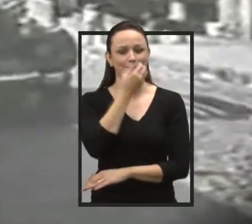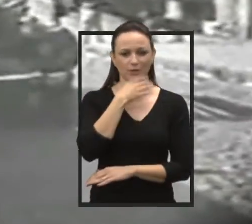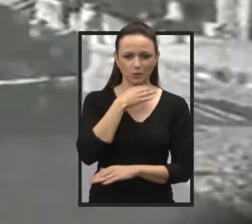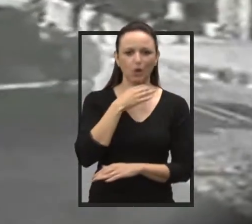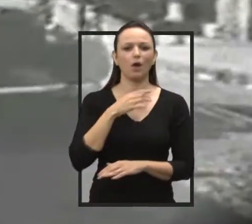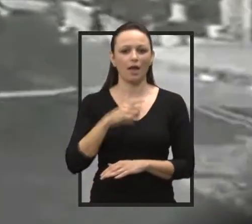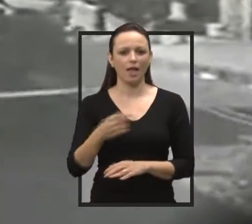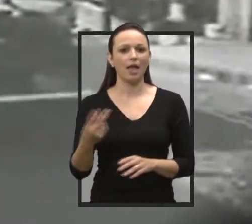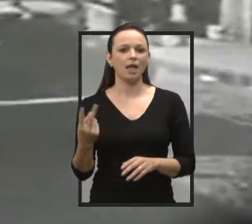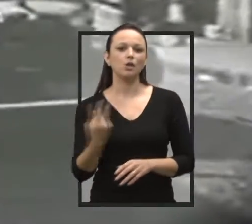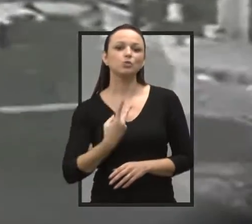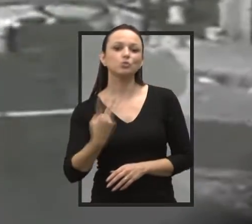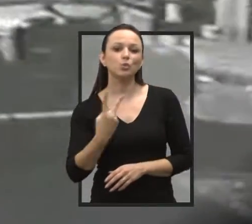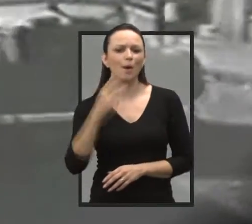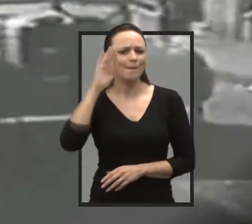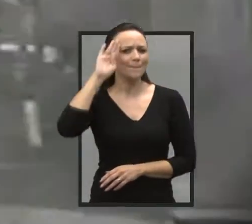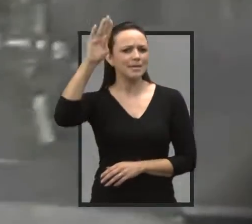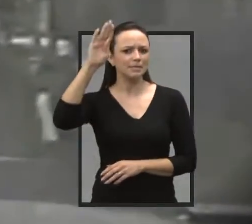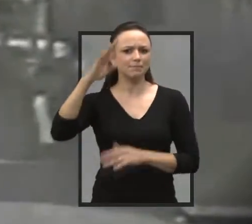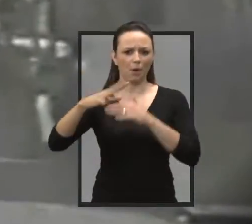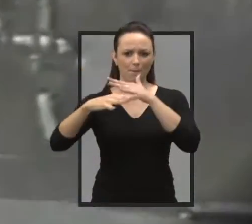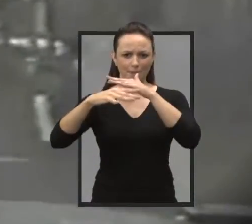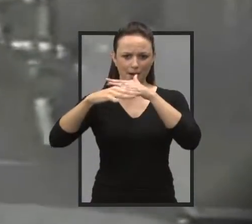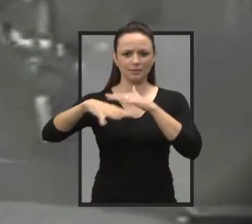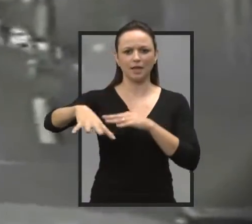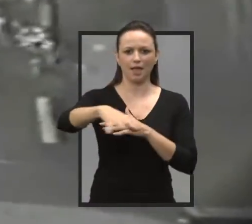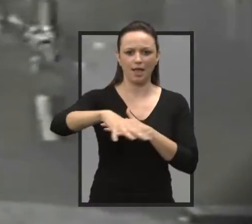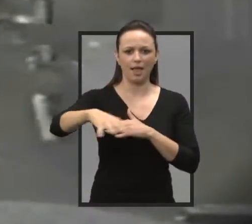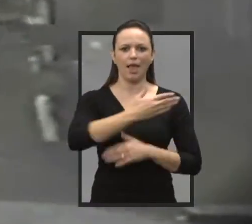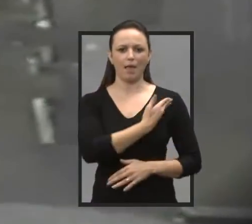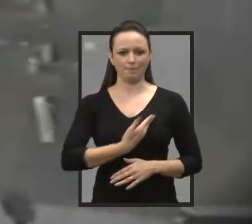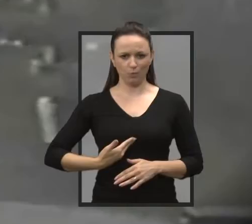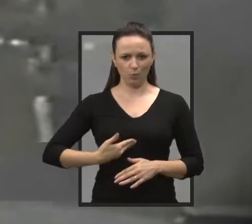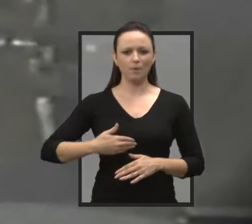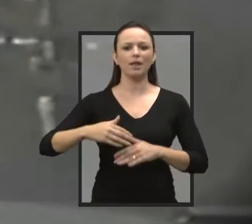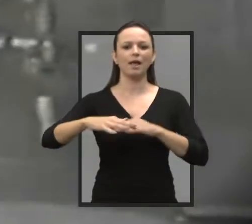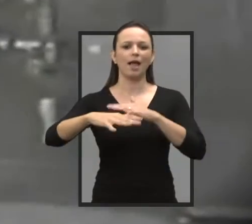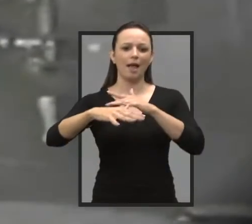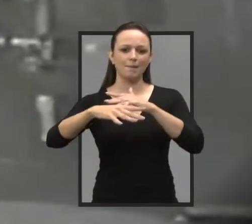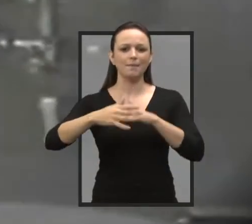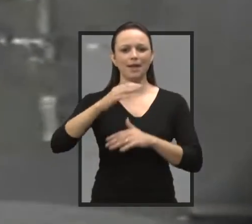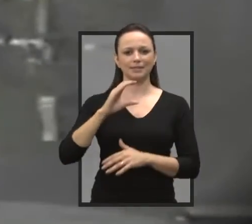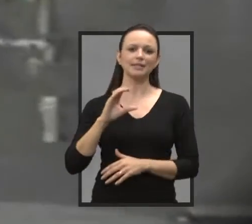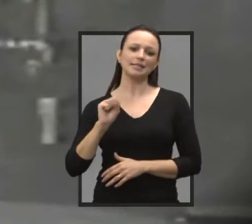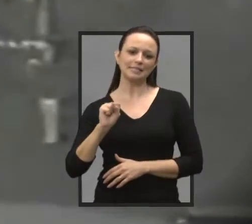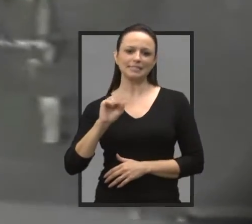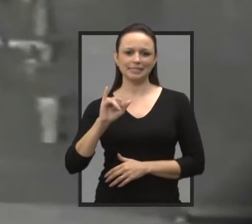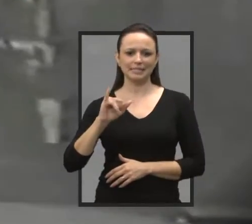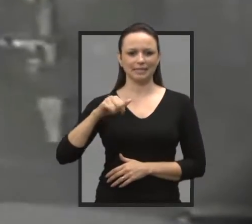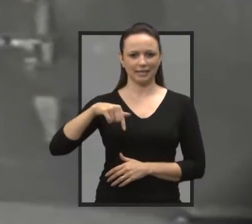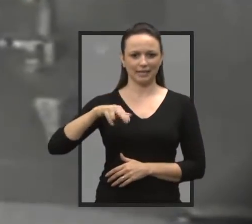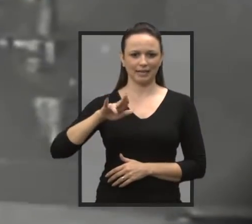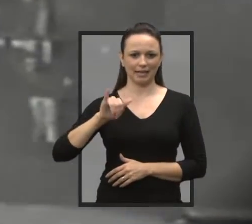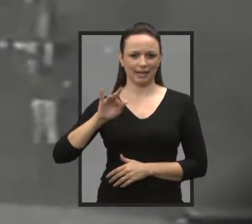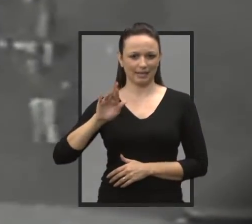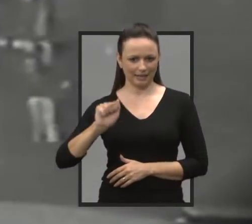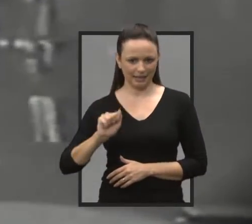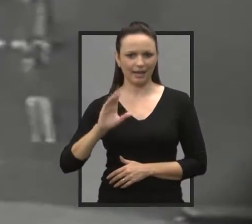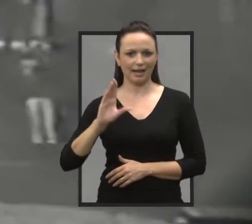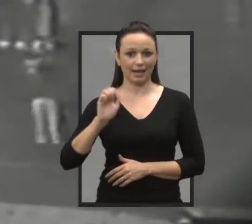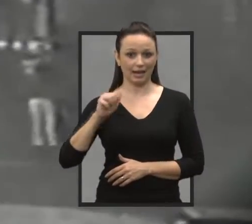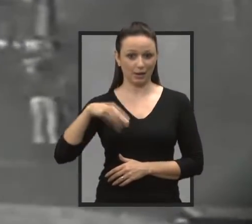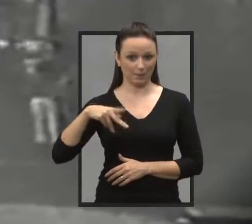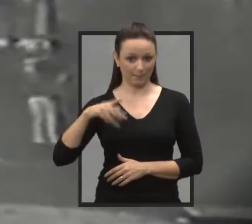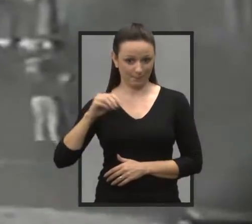por exemplo, as 2 principais praças. A Praça da República é Siqueira Campos, hoje apelidada de Jardim de Baixo e Jardim de